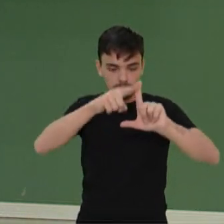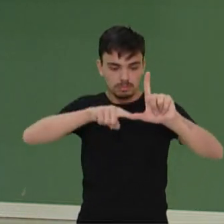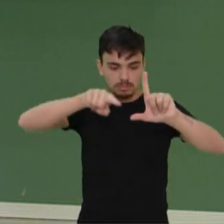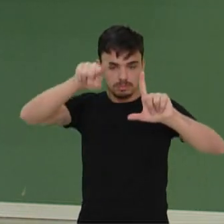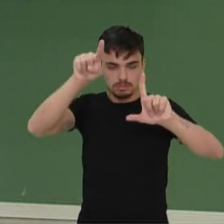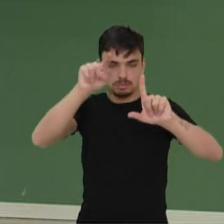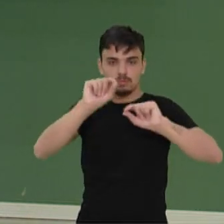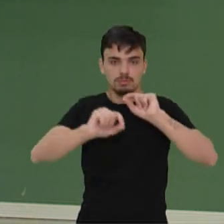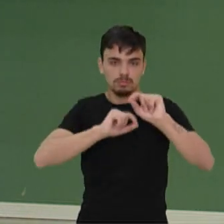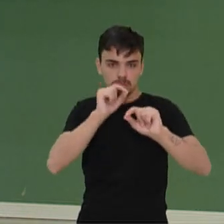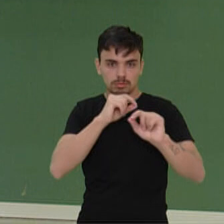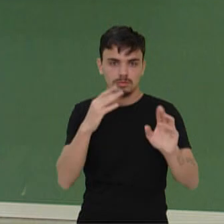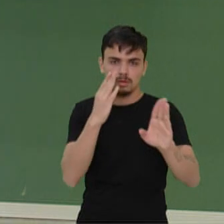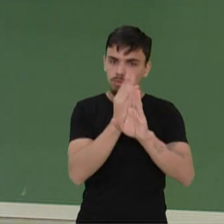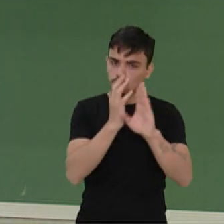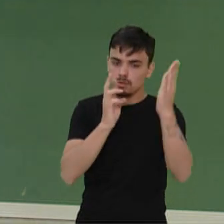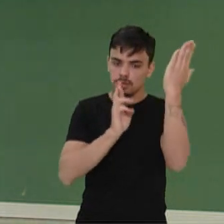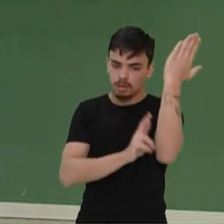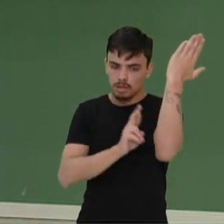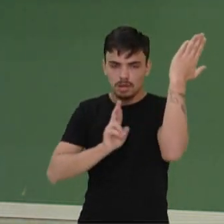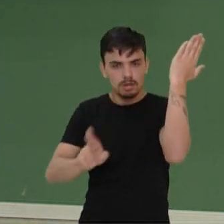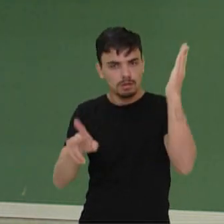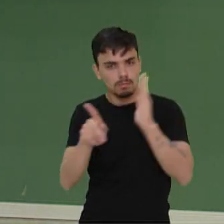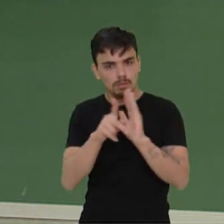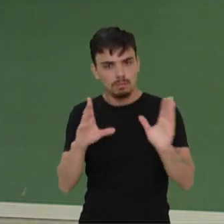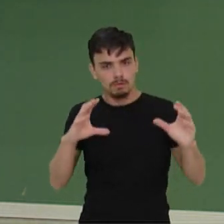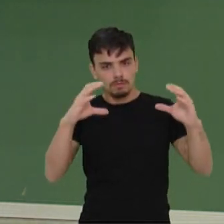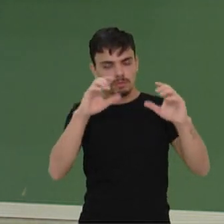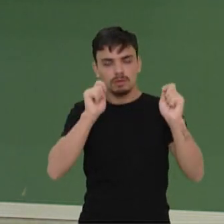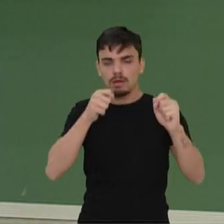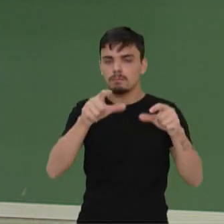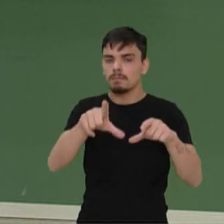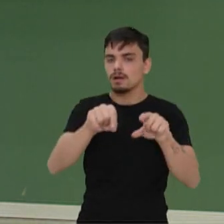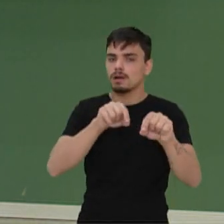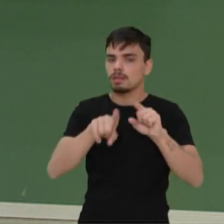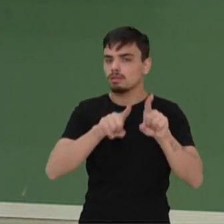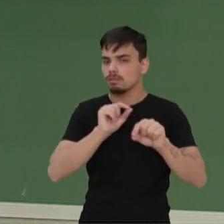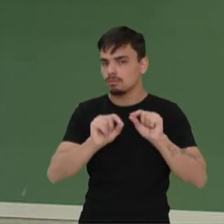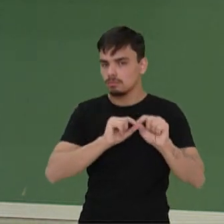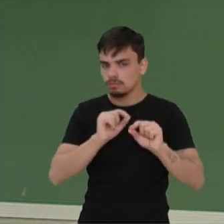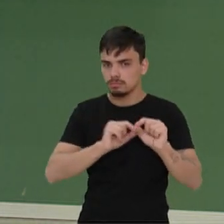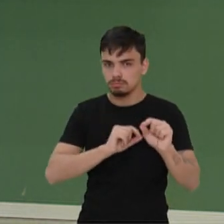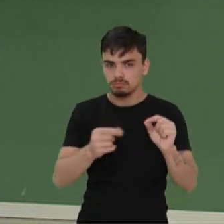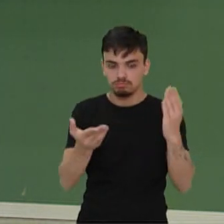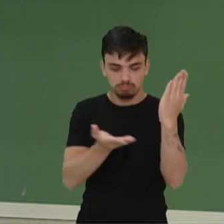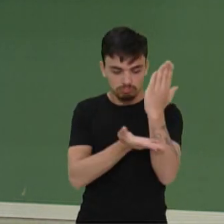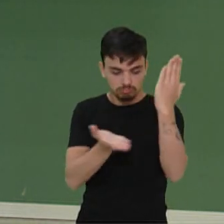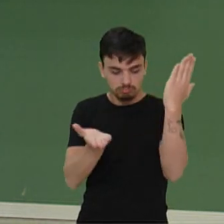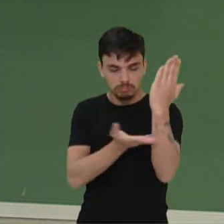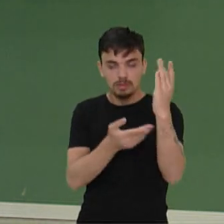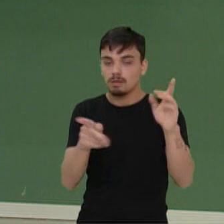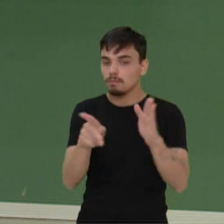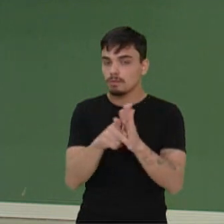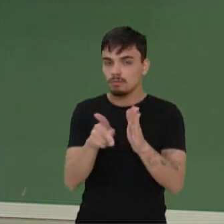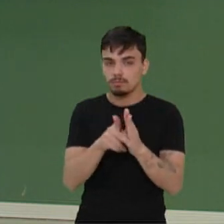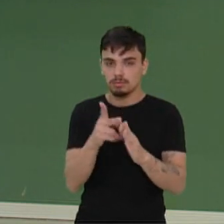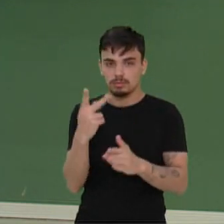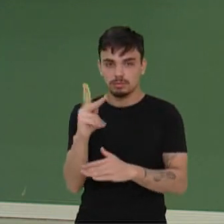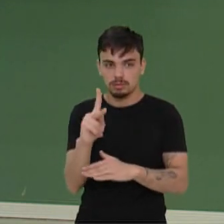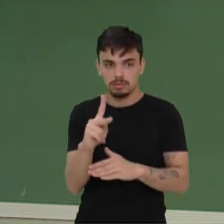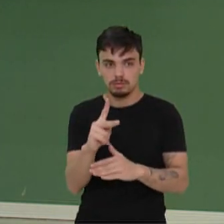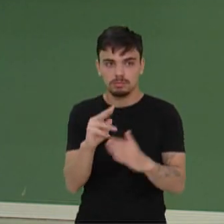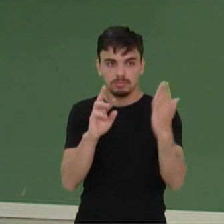né, se você conhece as raízes da função, pode pegar ali, né, o ponto médio delas, né? Se você pegar o ponto médio